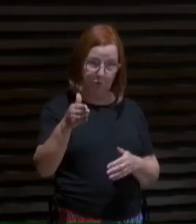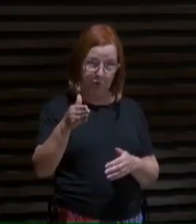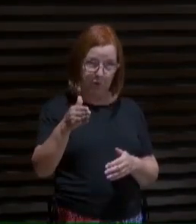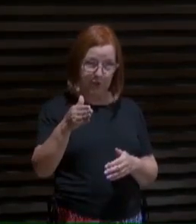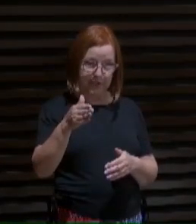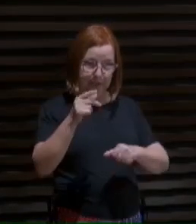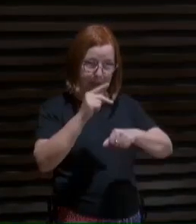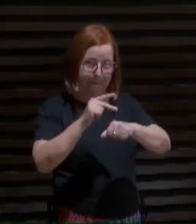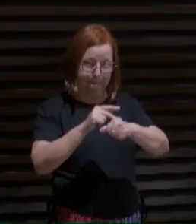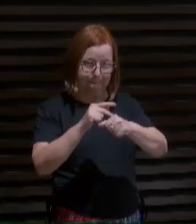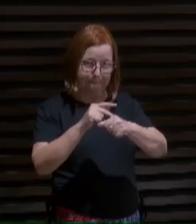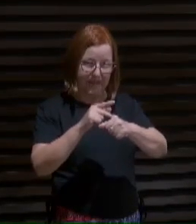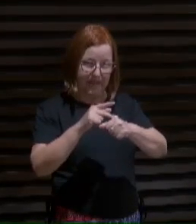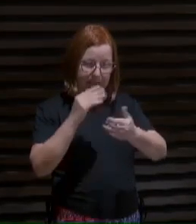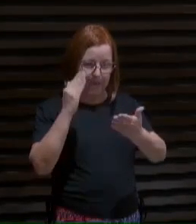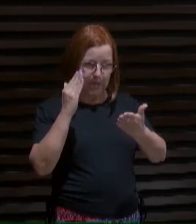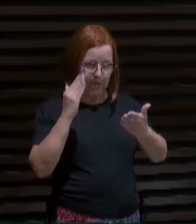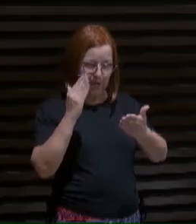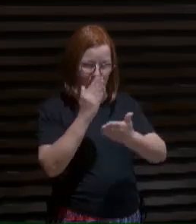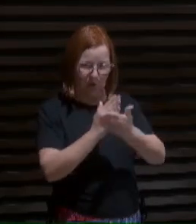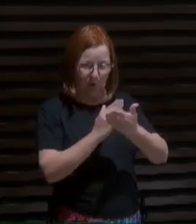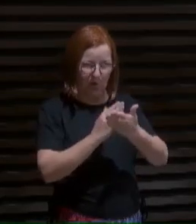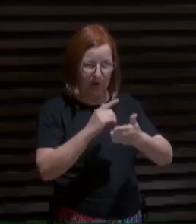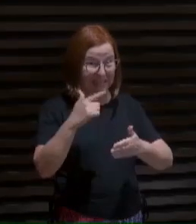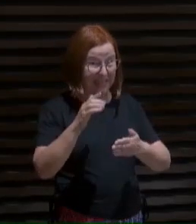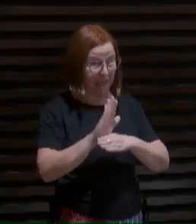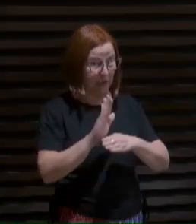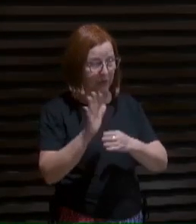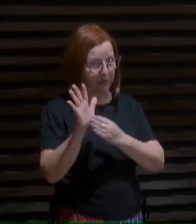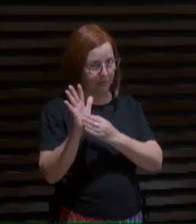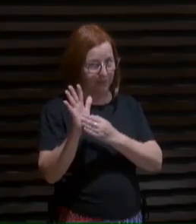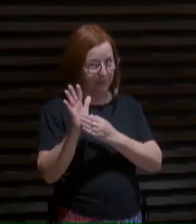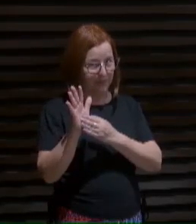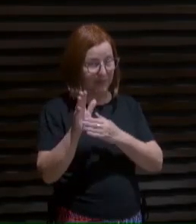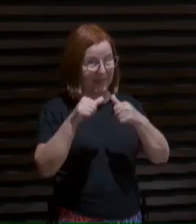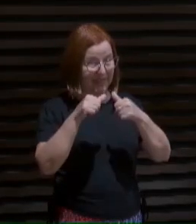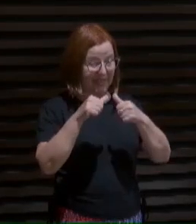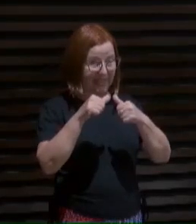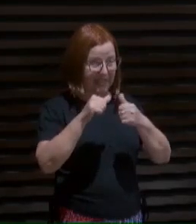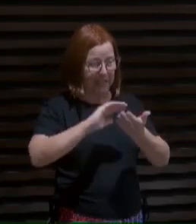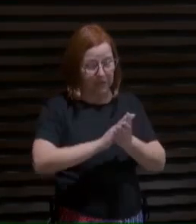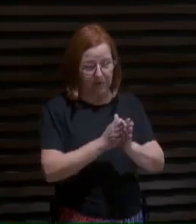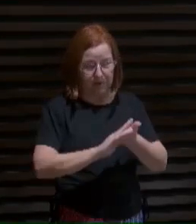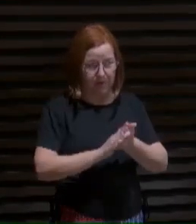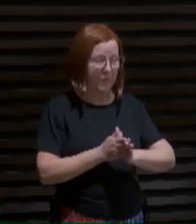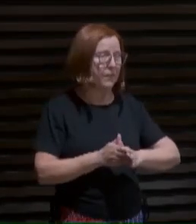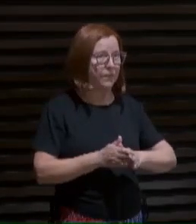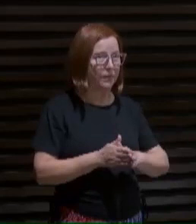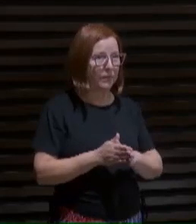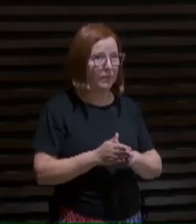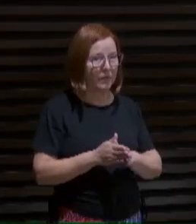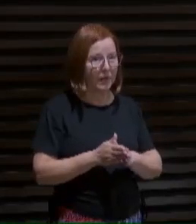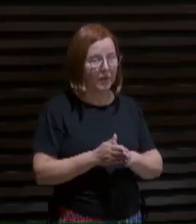mãos, e ela esmiuçou o ferro, o bronze, o barro, a prata e o ouro, o grande